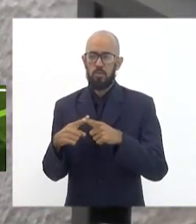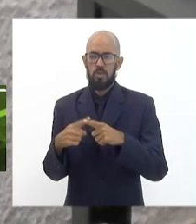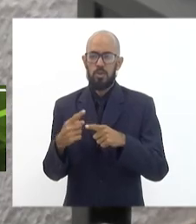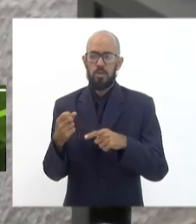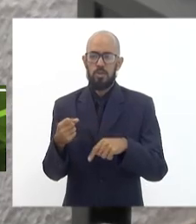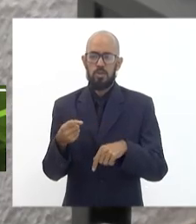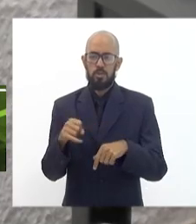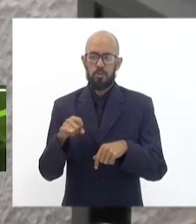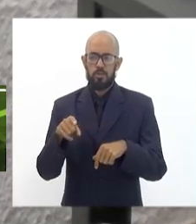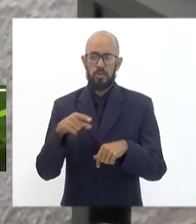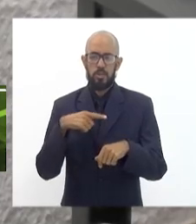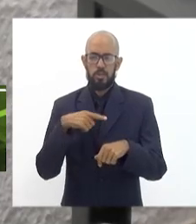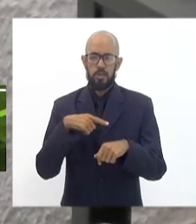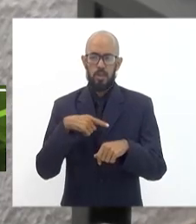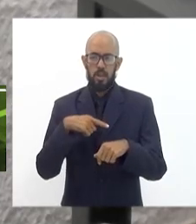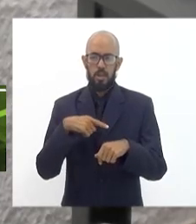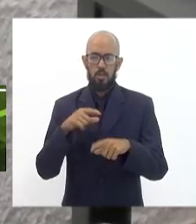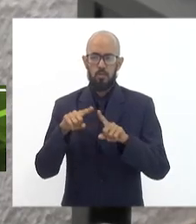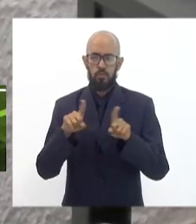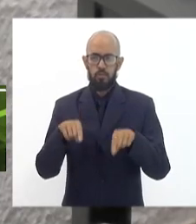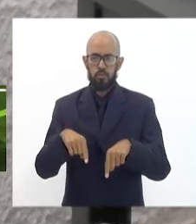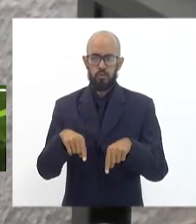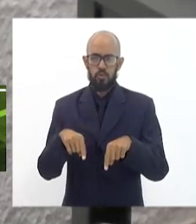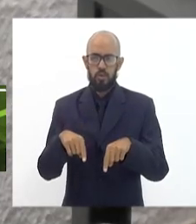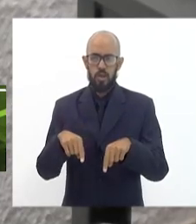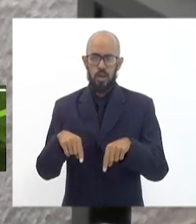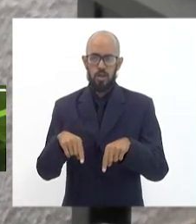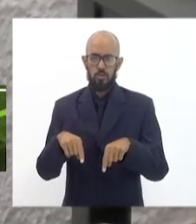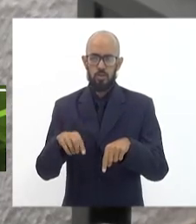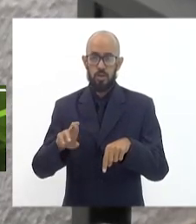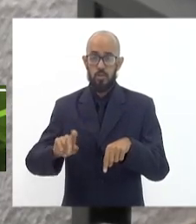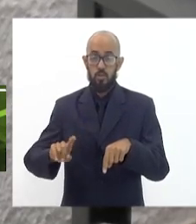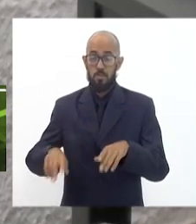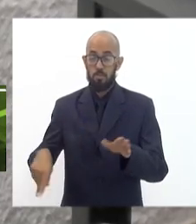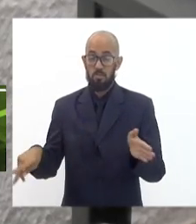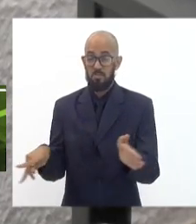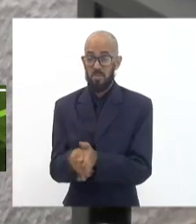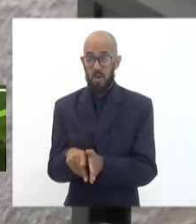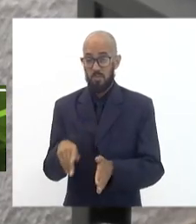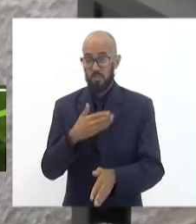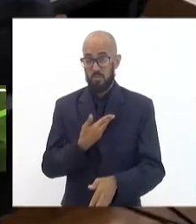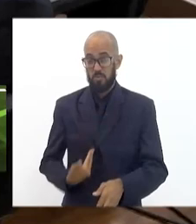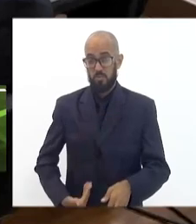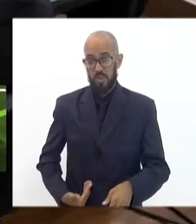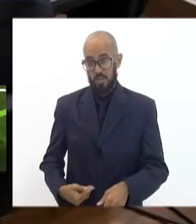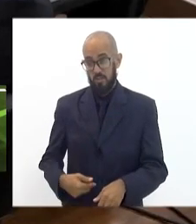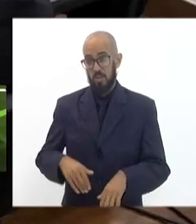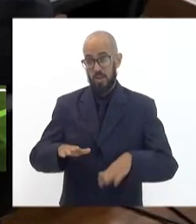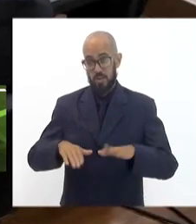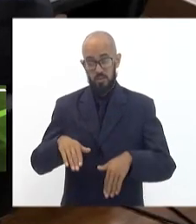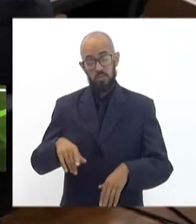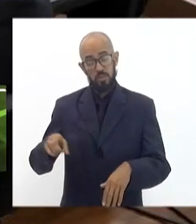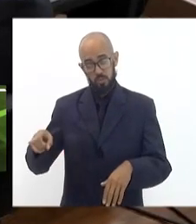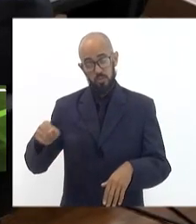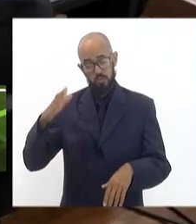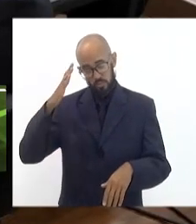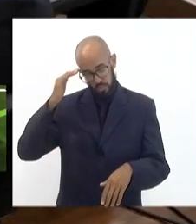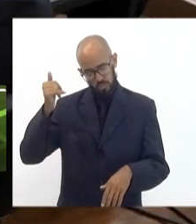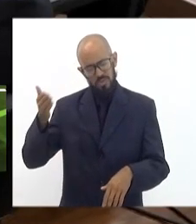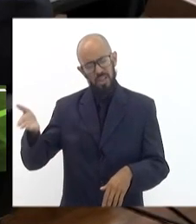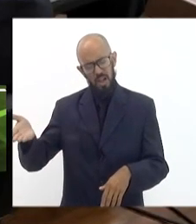trabalha com extraquadro e tem hora eu sou é absolutamente criativo